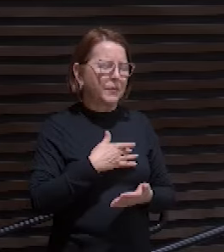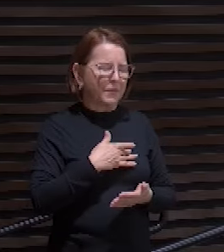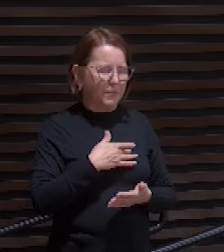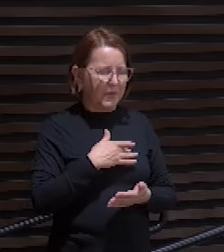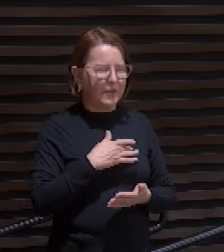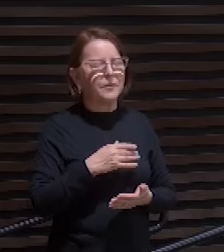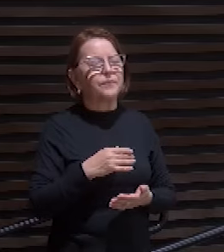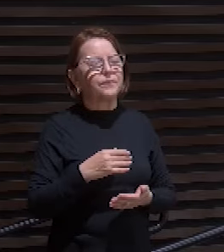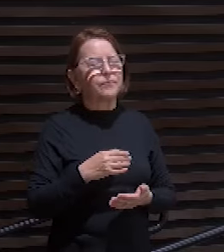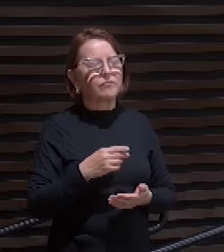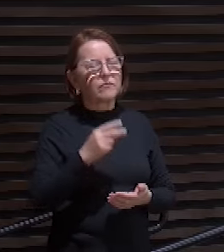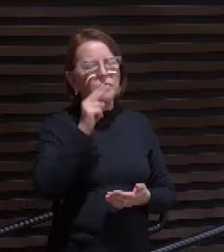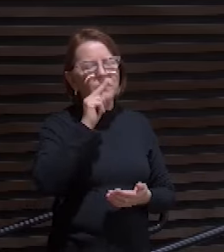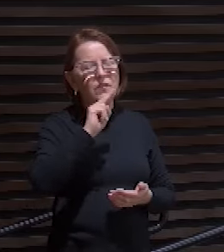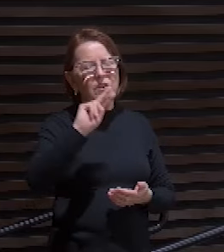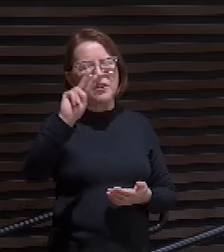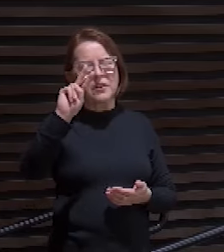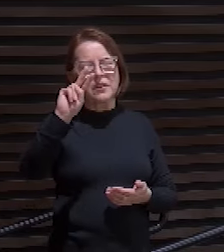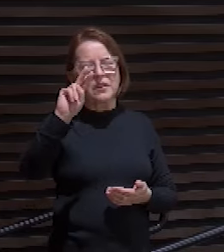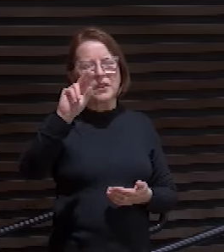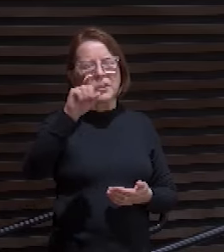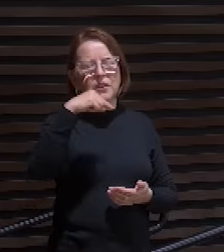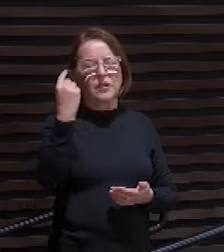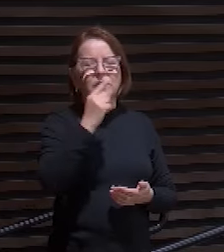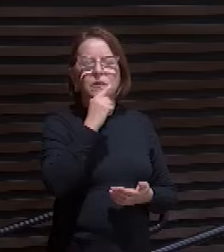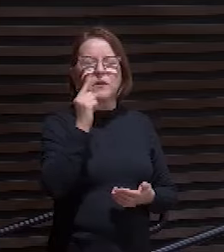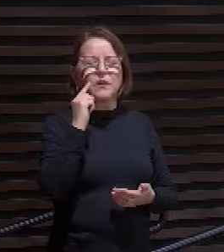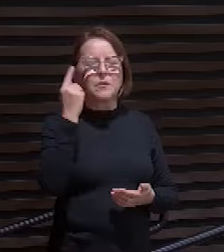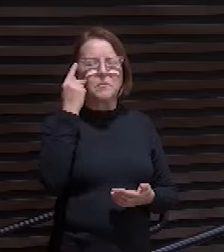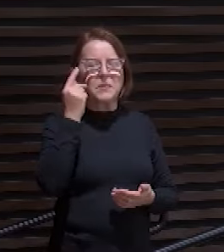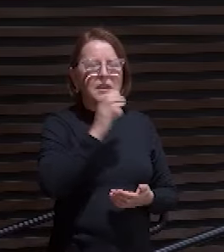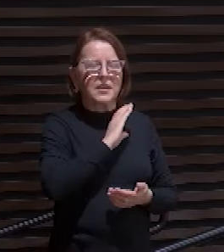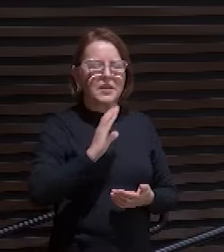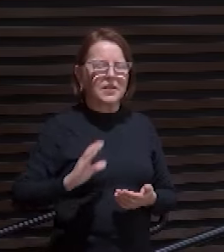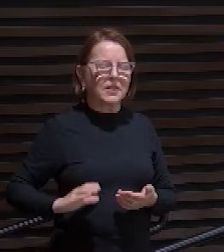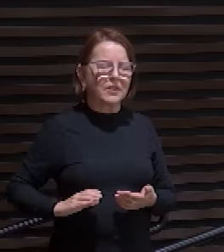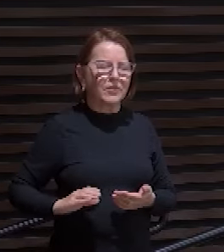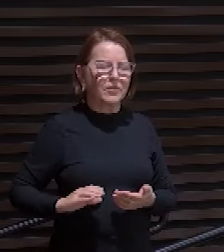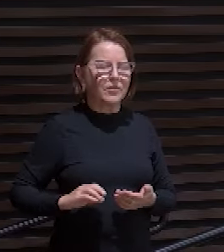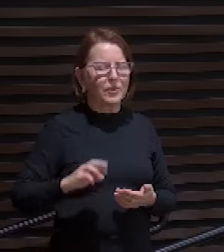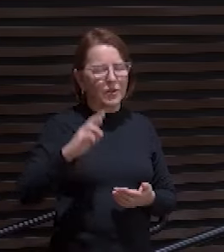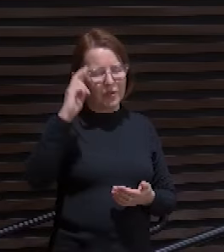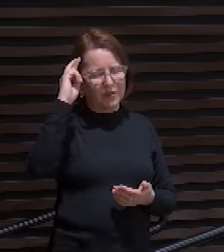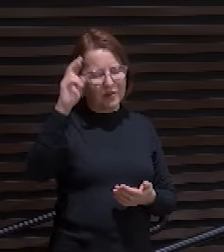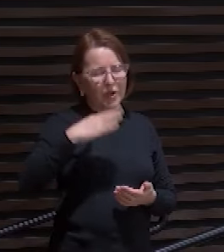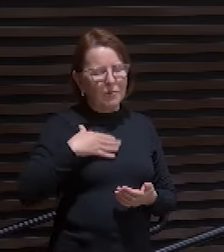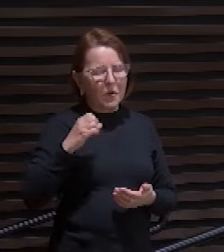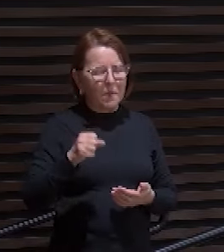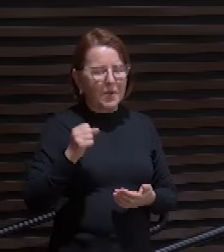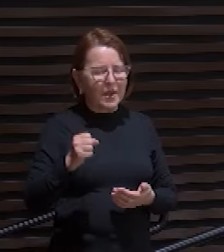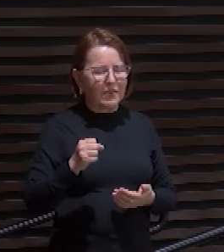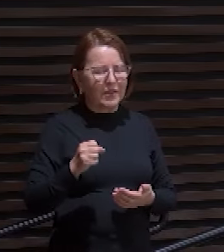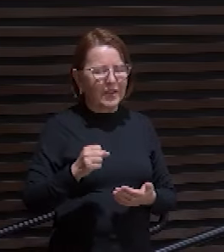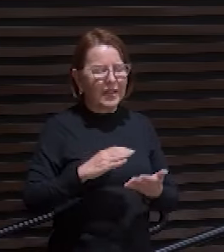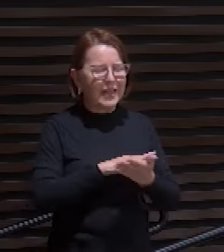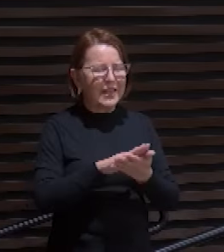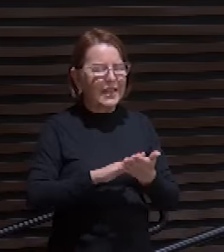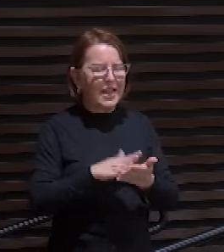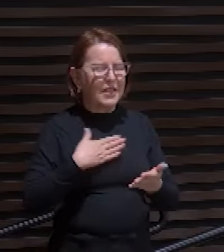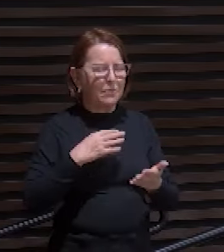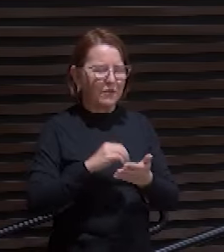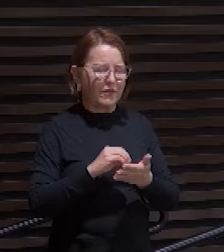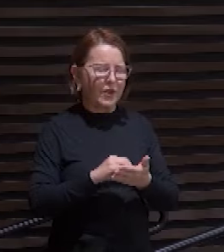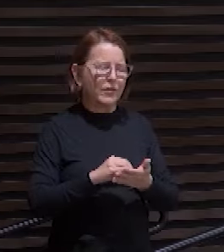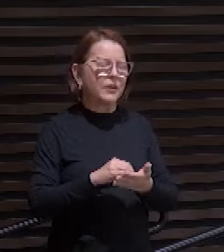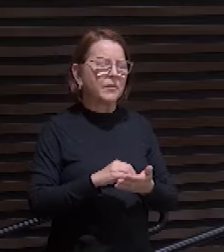Cristo. A Tua palavra diz que o Senhor é o meu pastor e nada me faltará. E que Ele me faz deitar em pastos verdejantes, que Ele me